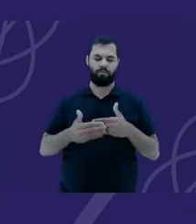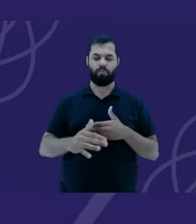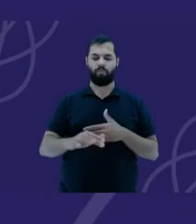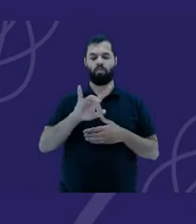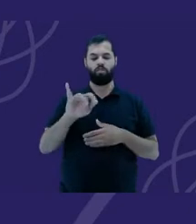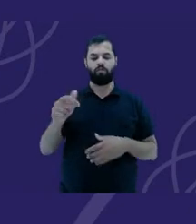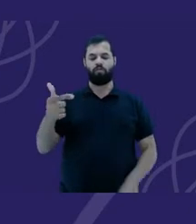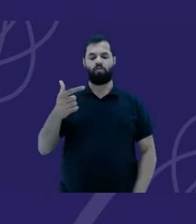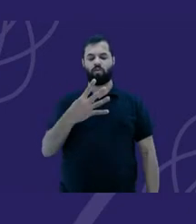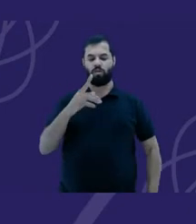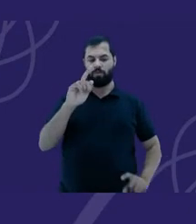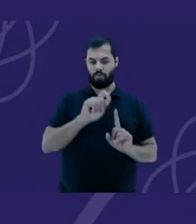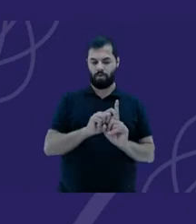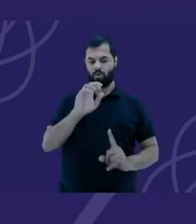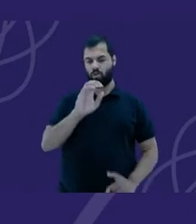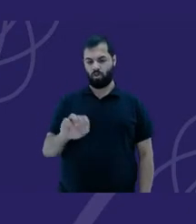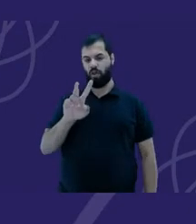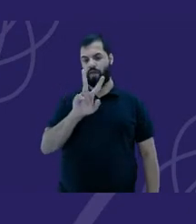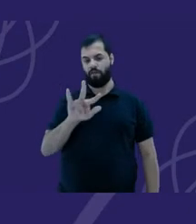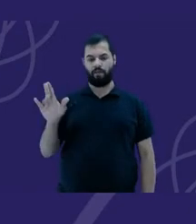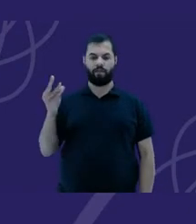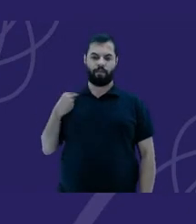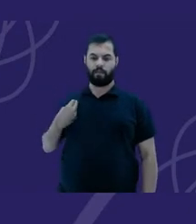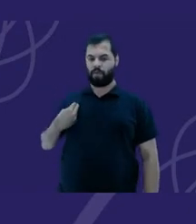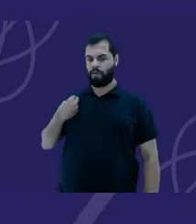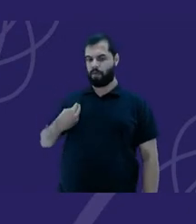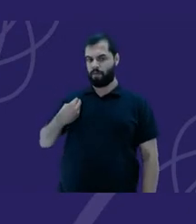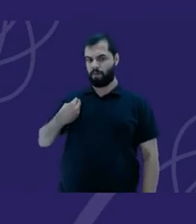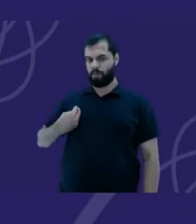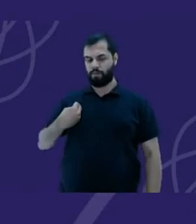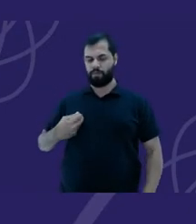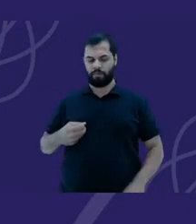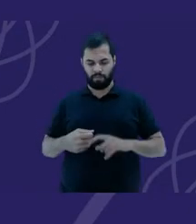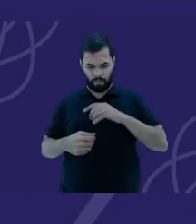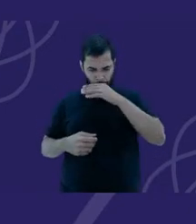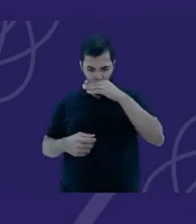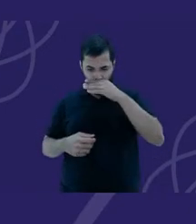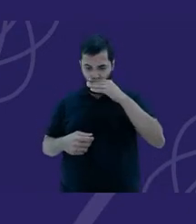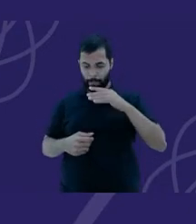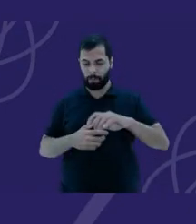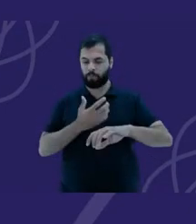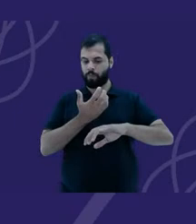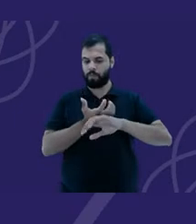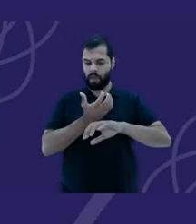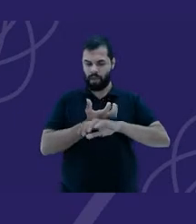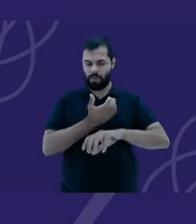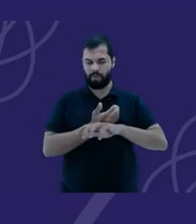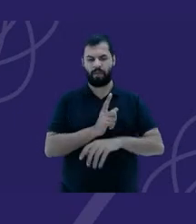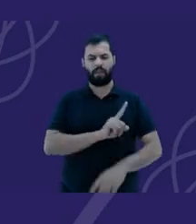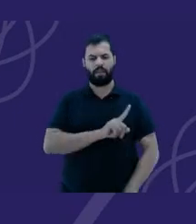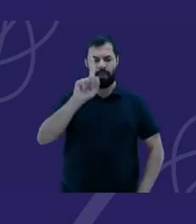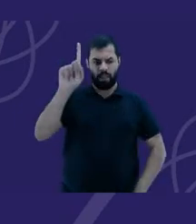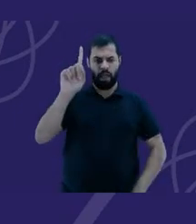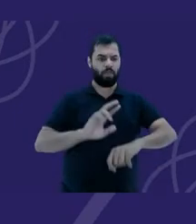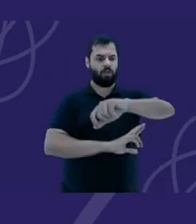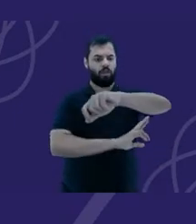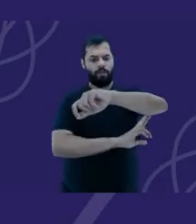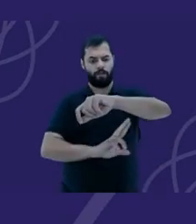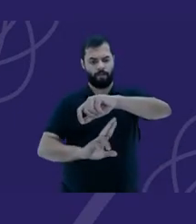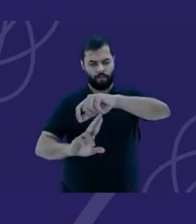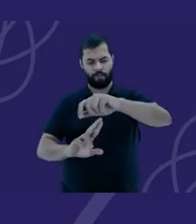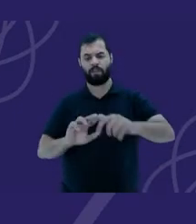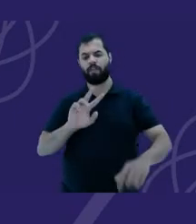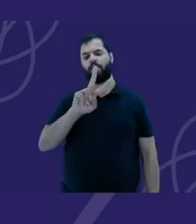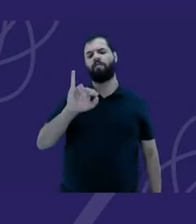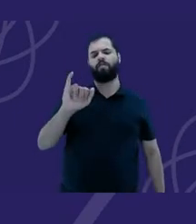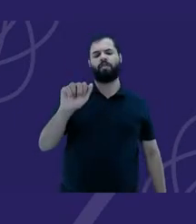outubro, estaremos na praça, no Reduto Pixinguinha, comemorando, né, o Outubro